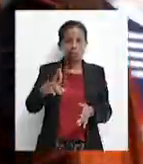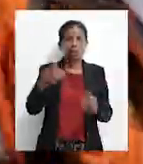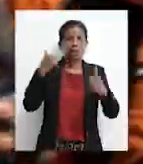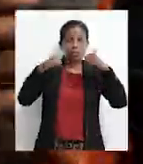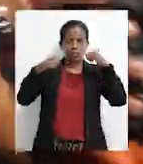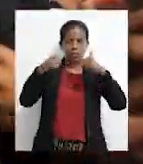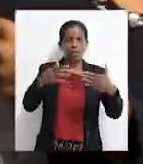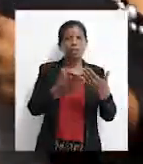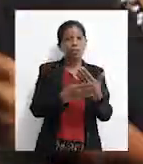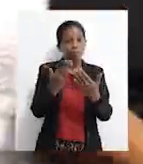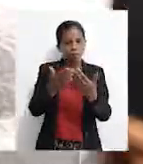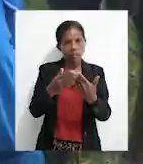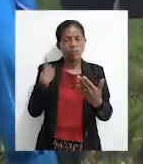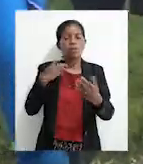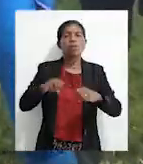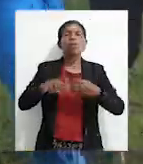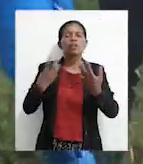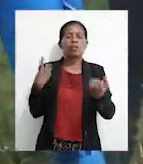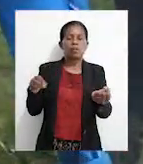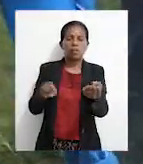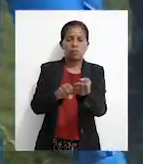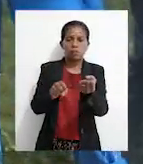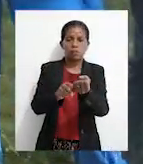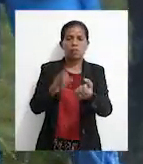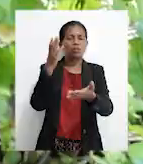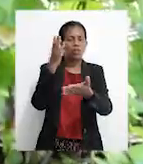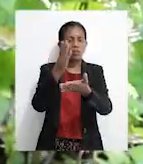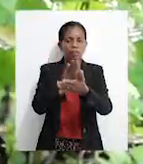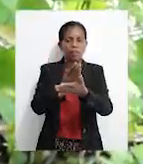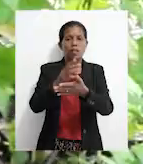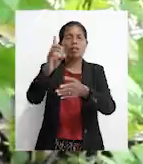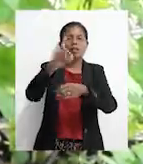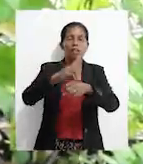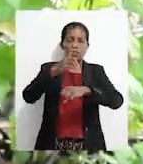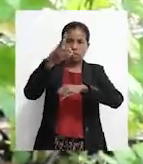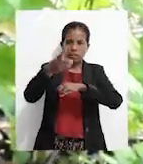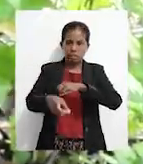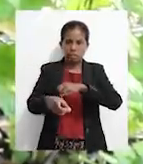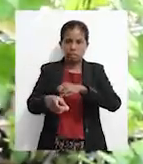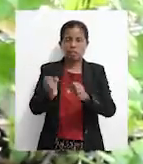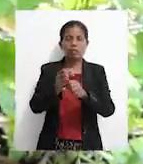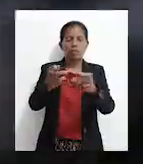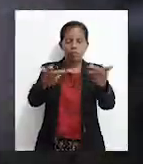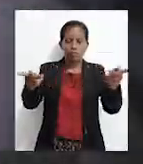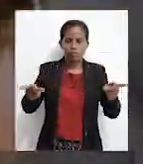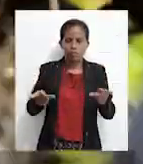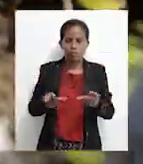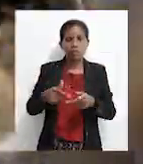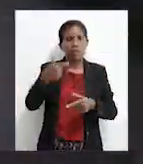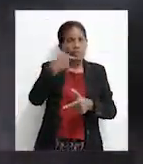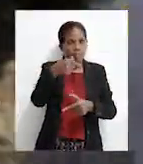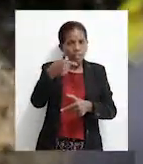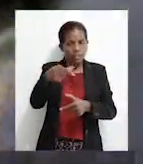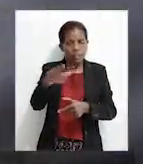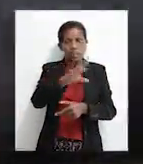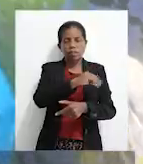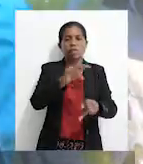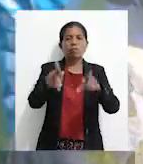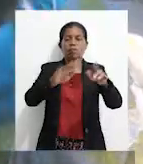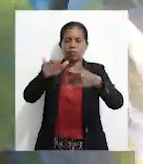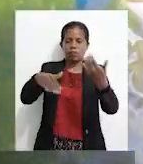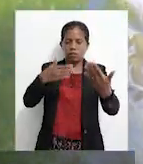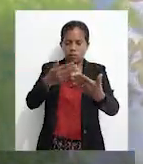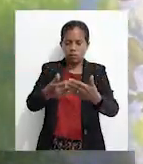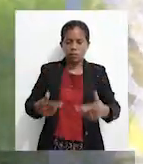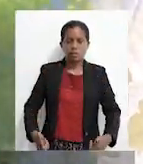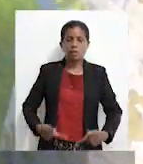kne unsa ita bela kontribui atau preven itania erosau no atau halu itania ambiente mata kluta no sosedade ho tu bela